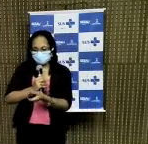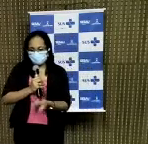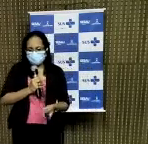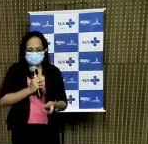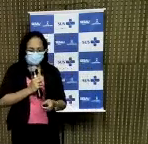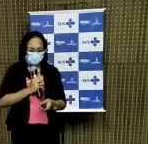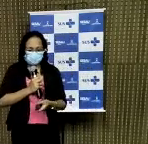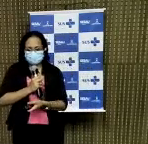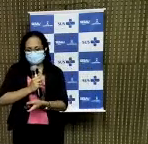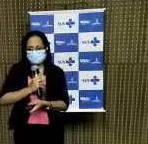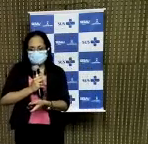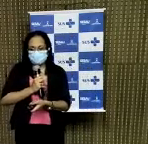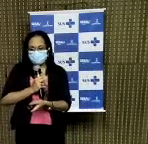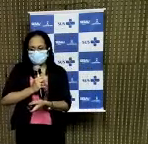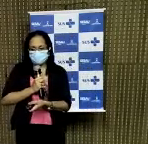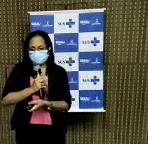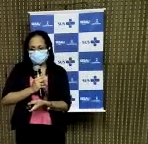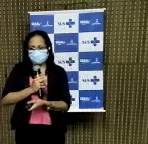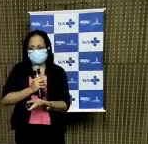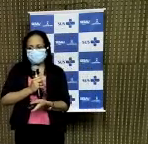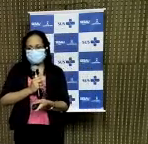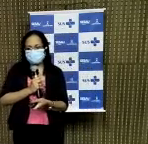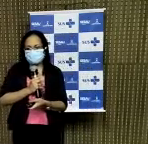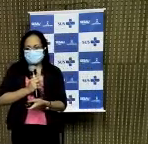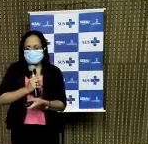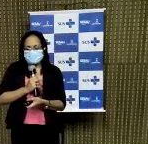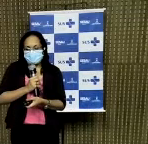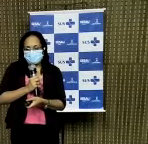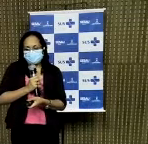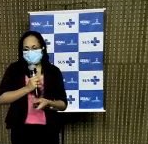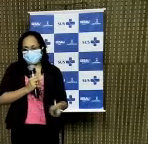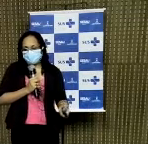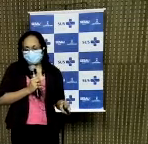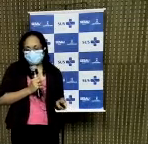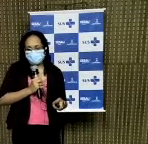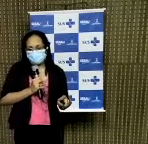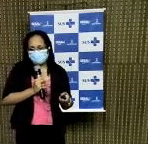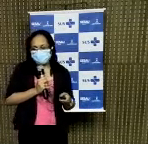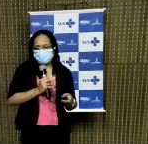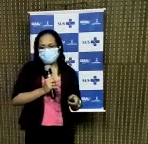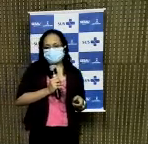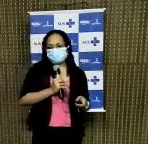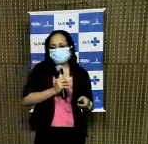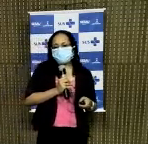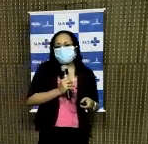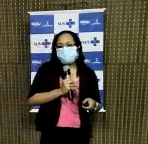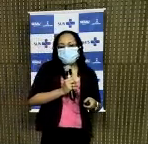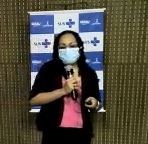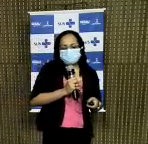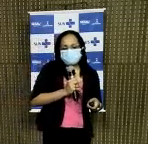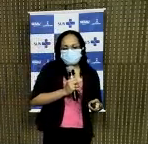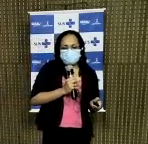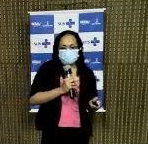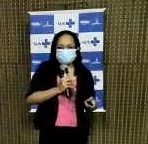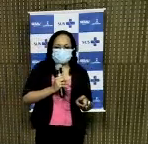gente não pôde colocar ali o valor porque ela mora sozinha, também não tem contato para fazer o exame, né?